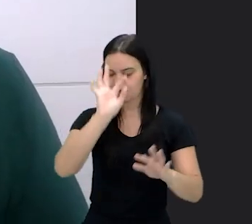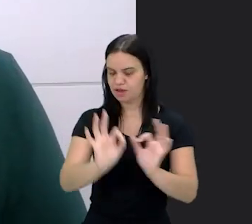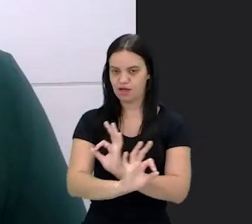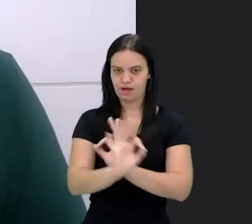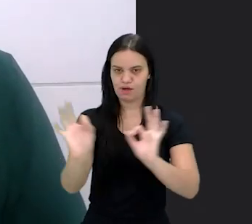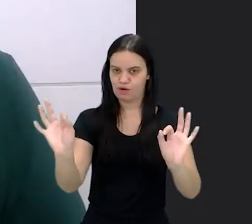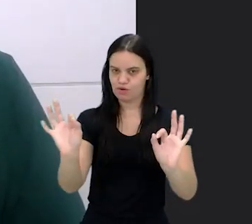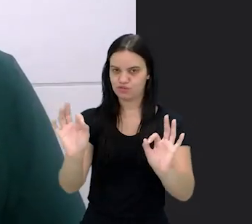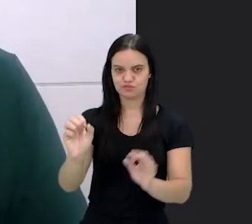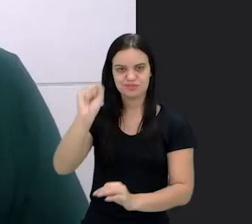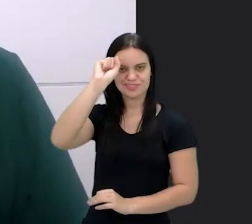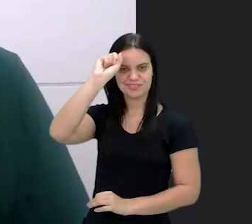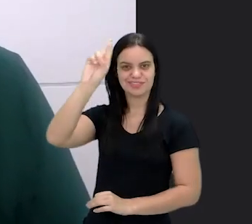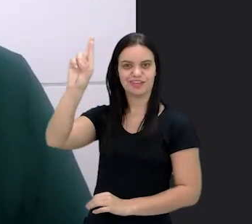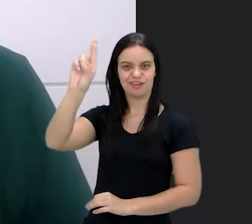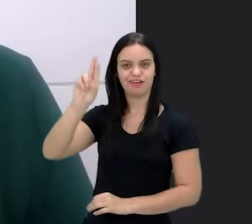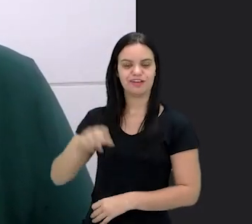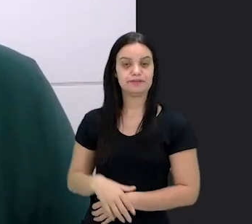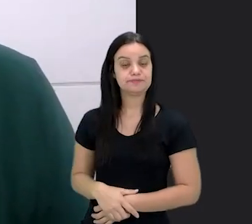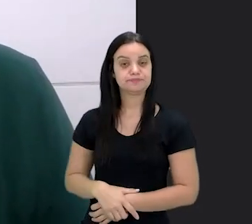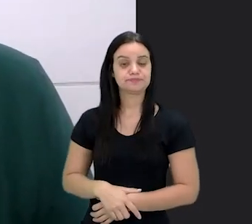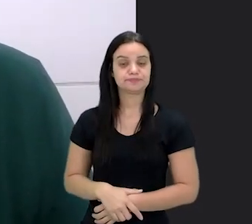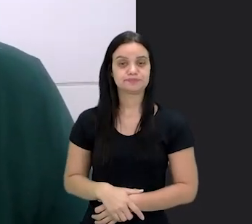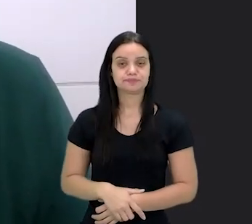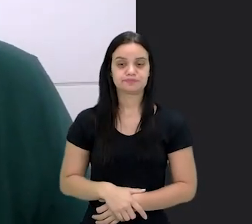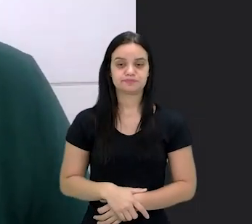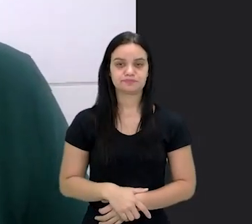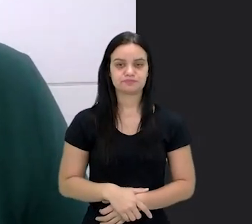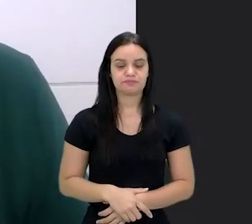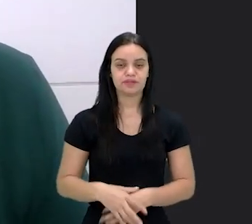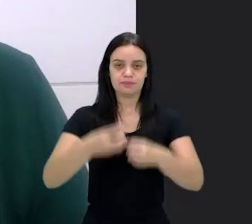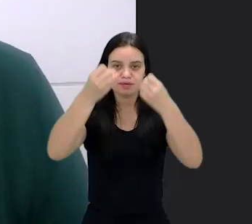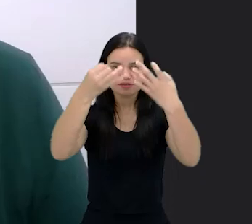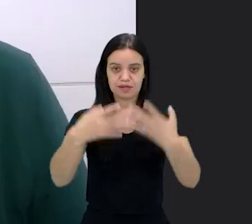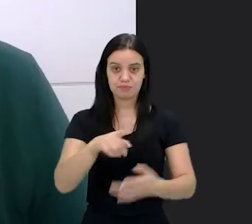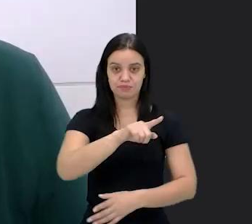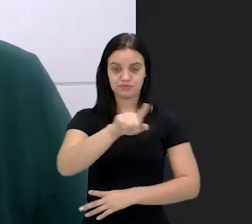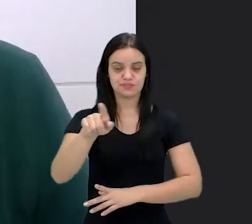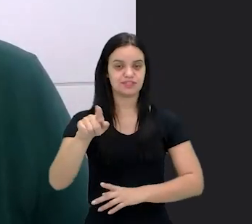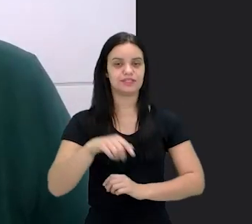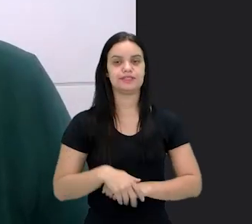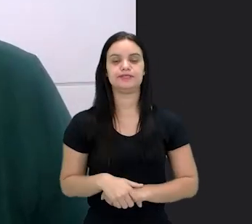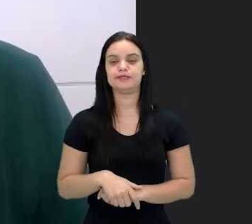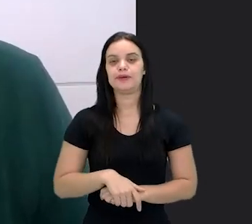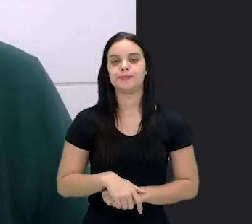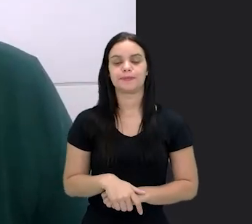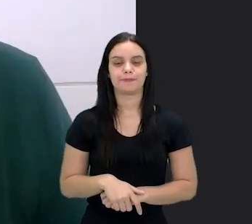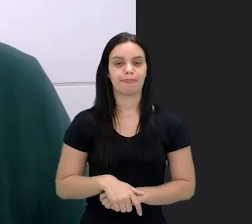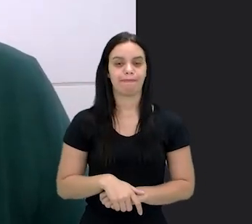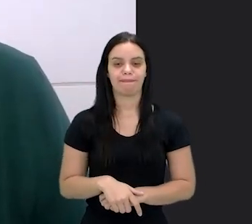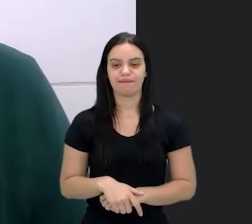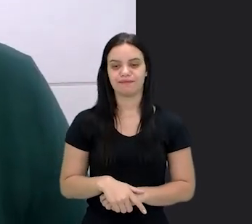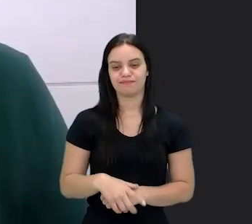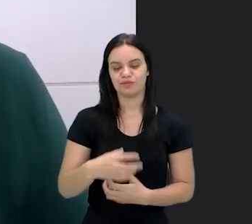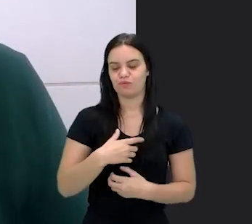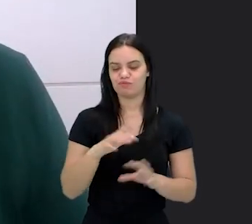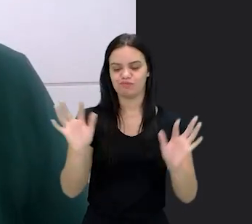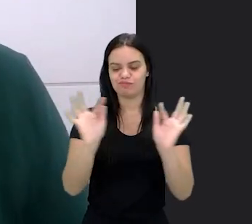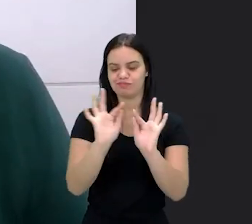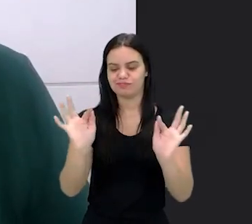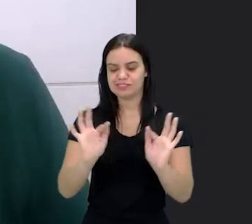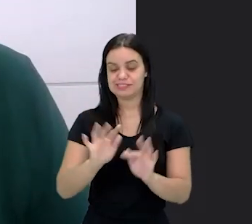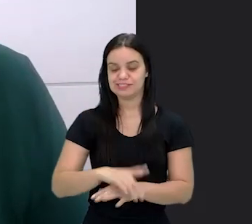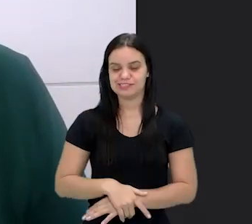maravilhosa como Senhora. E vou dizer a vocês que li várias vezes